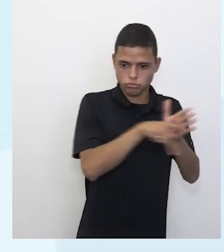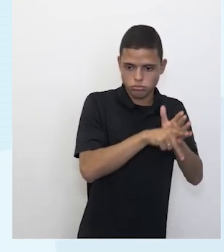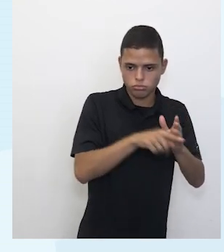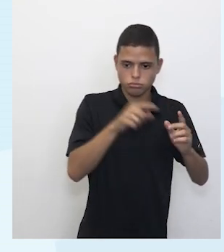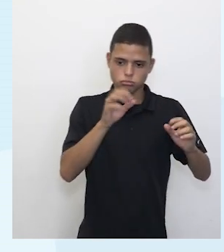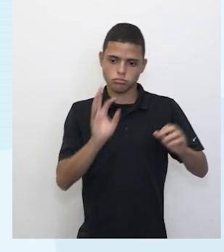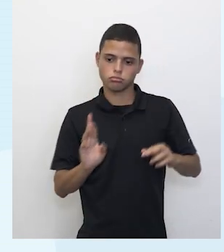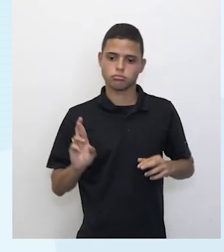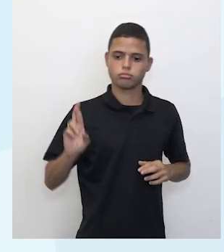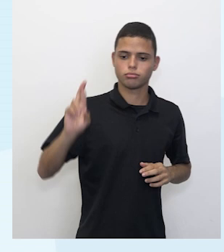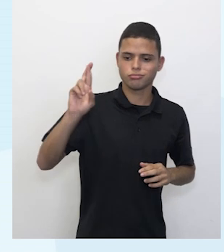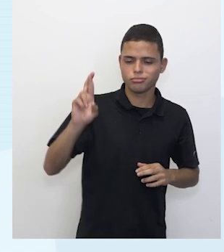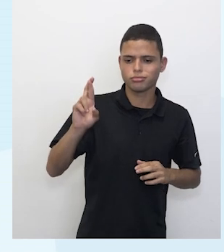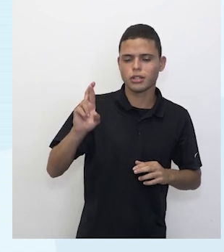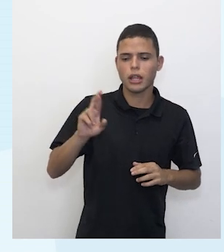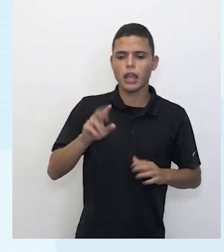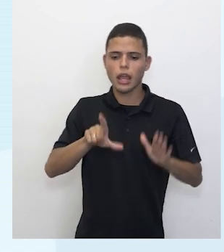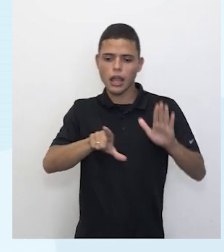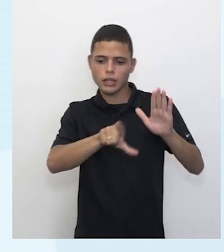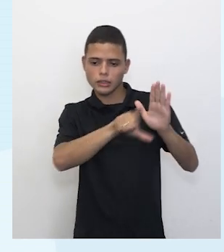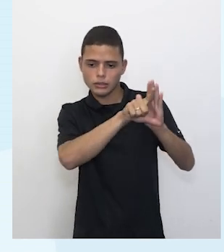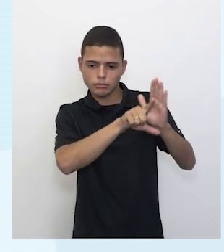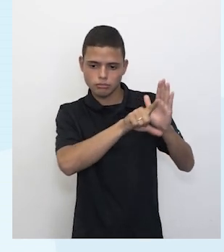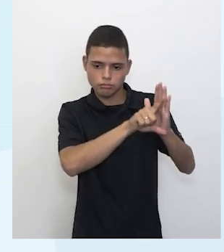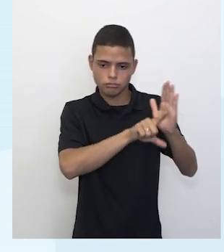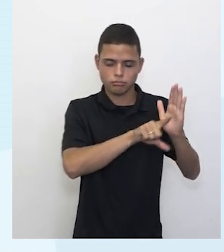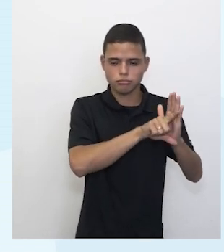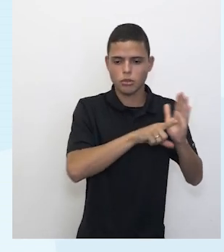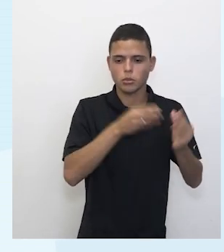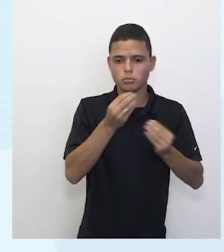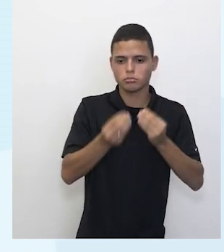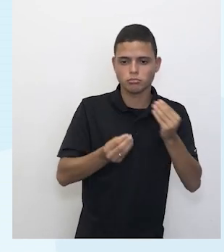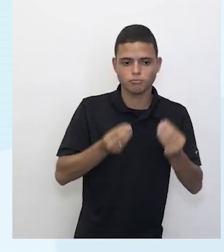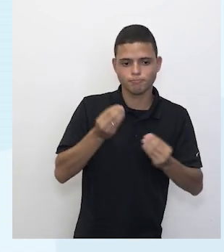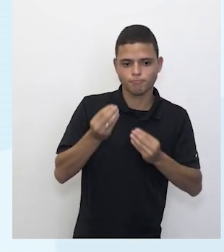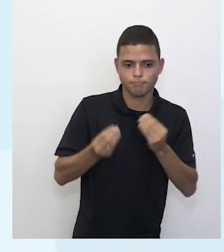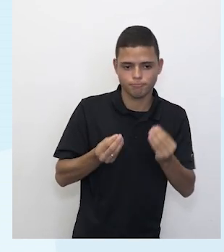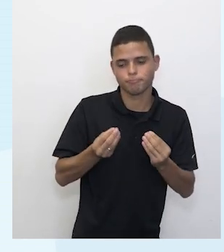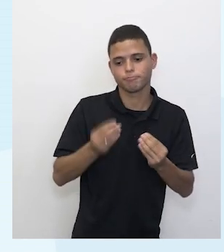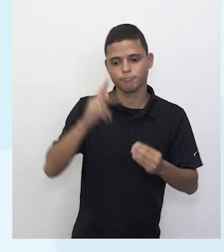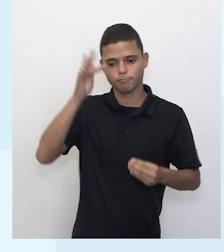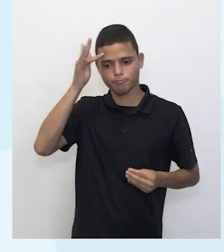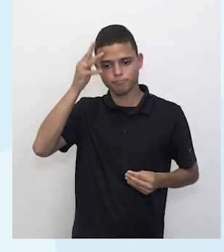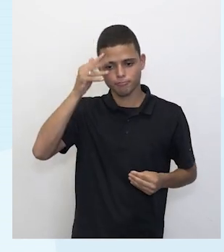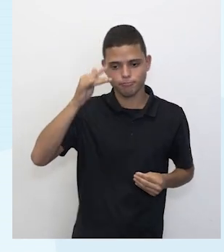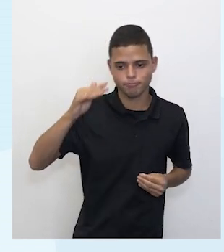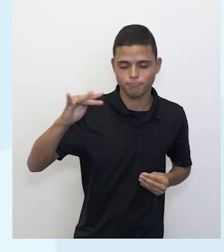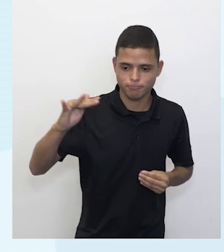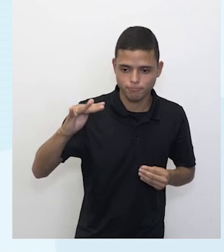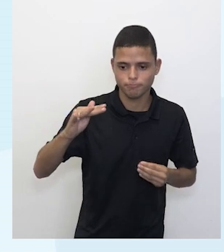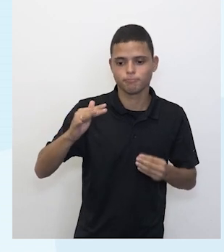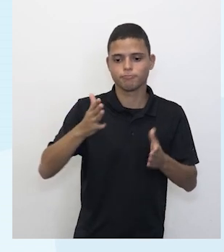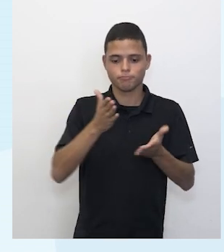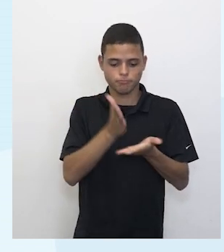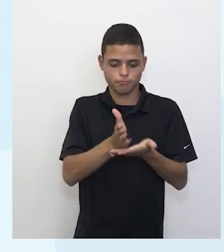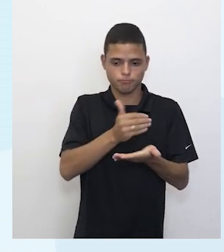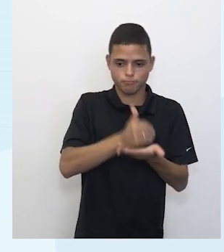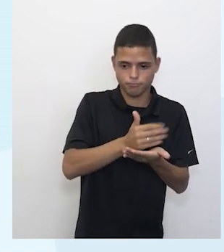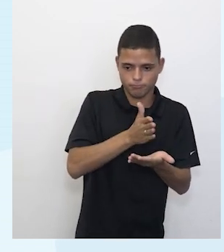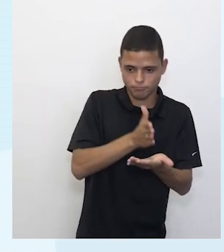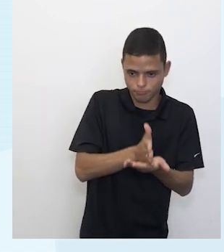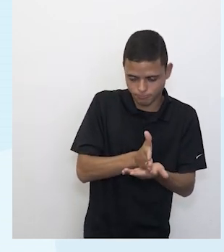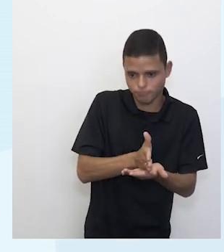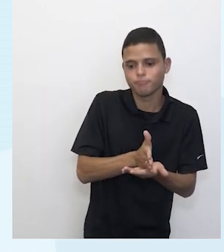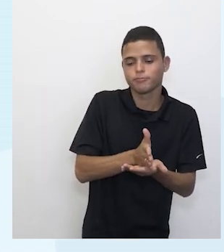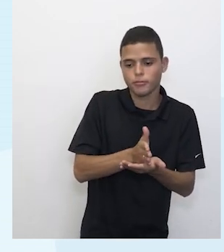ser político. E, como sempre, em filosofia, a gente divide a habilidade em duas aulas, uma seguida